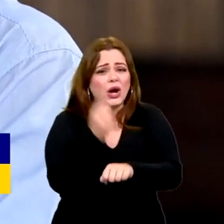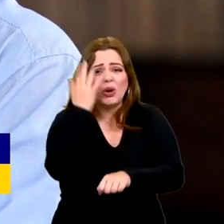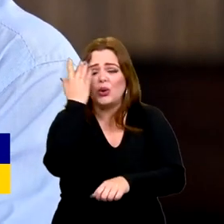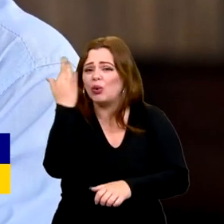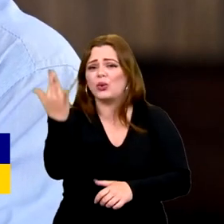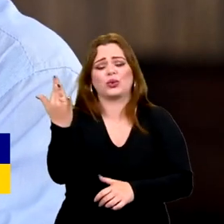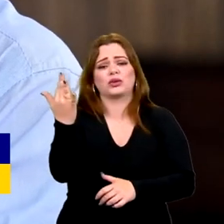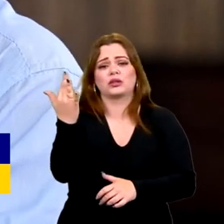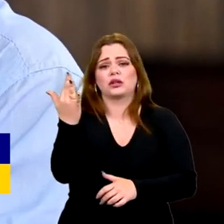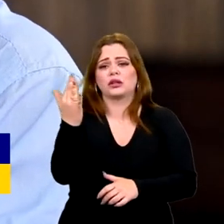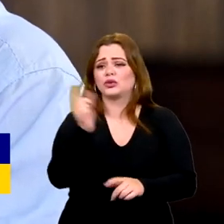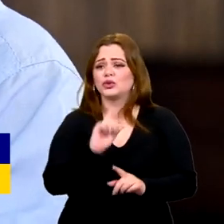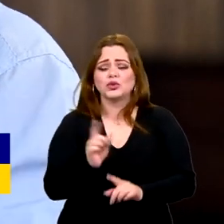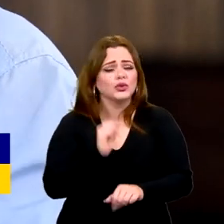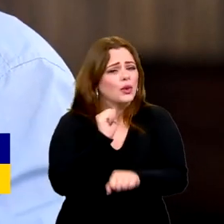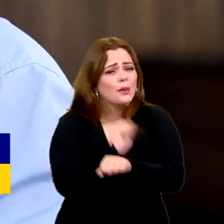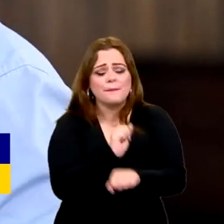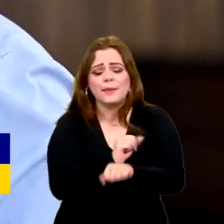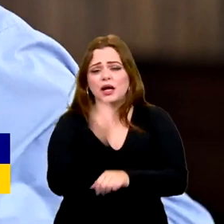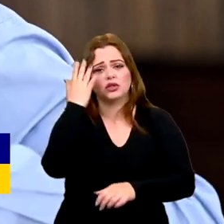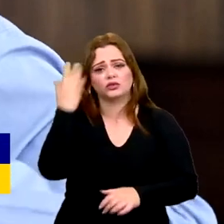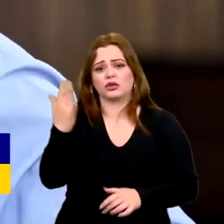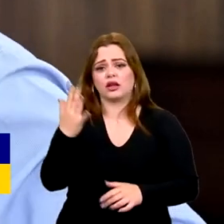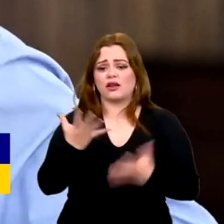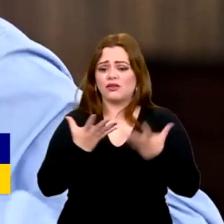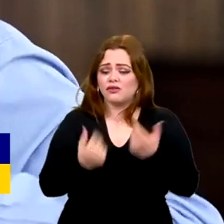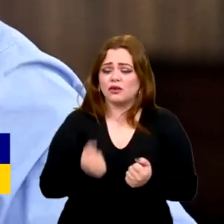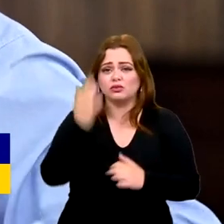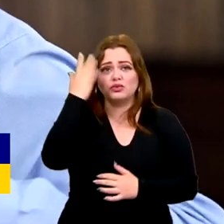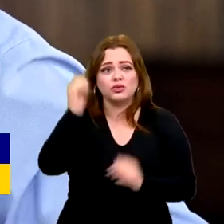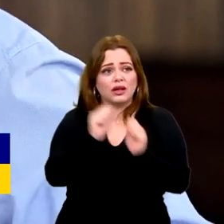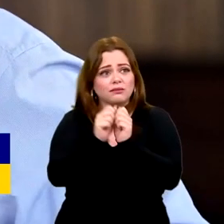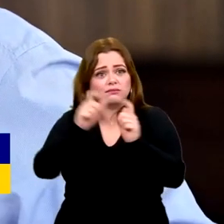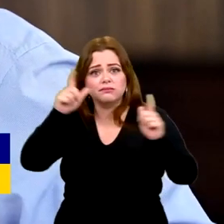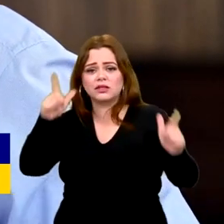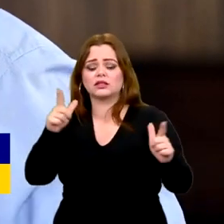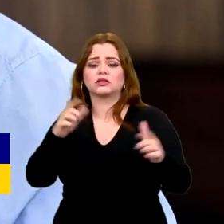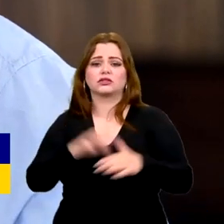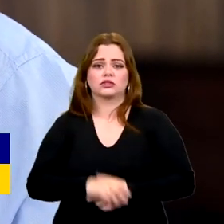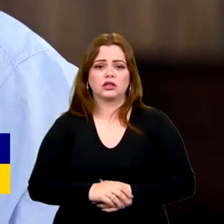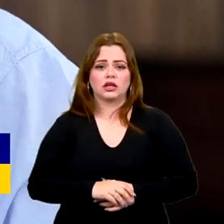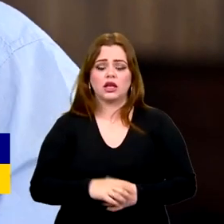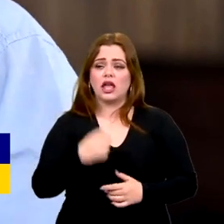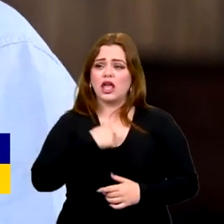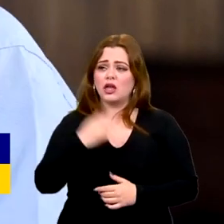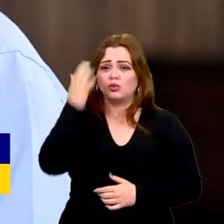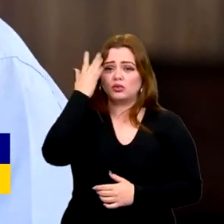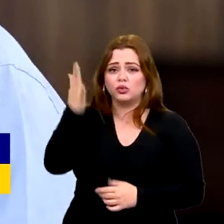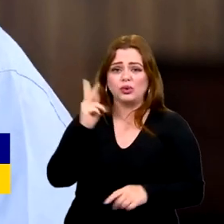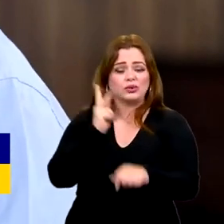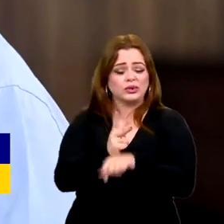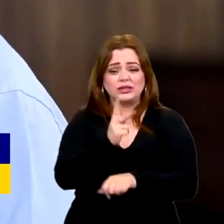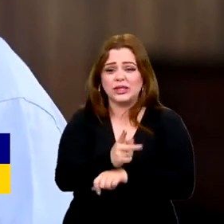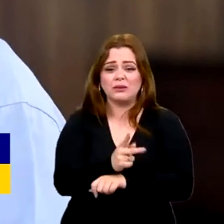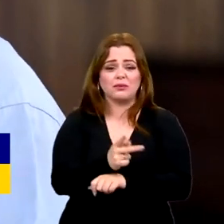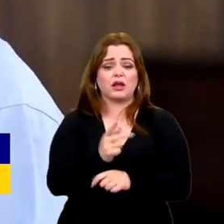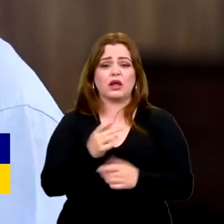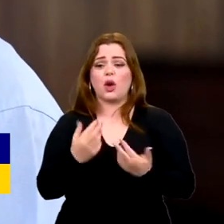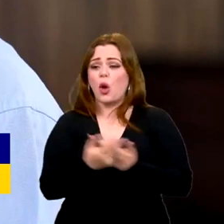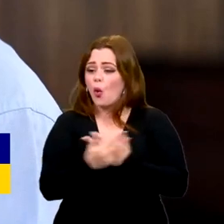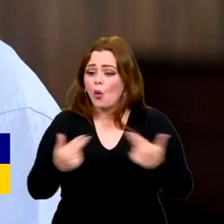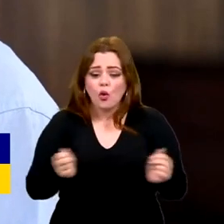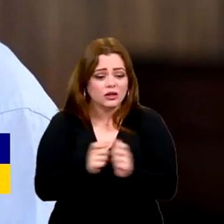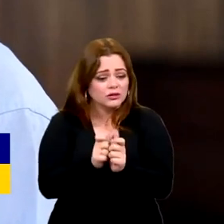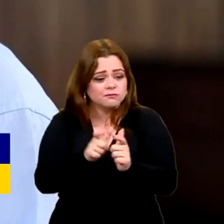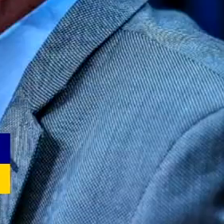que a gente vai construir é pequeno e eu sonho sempre coisas grandes porque assim eu estou motivado a construir